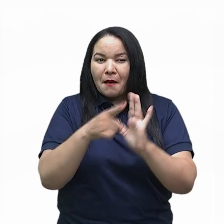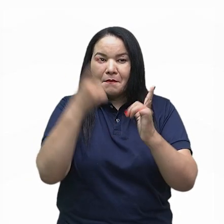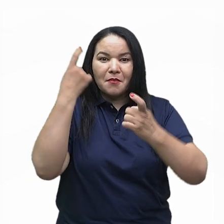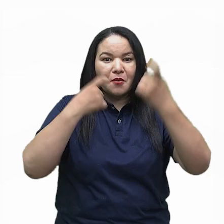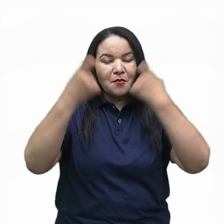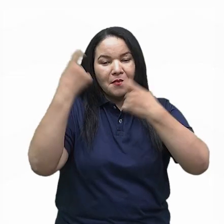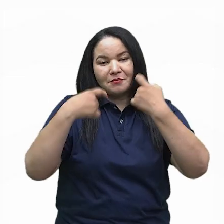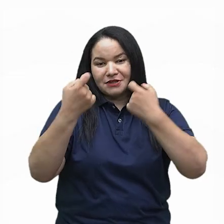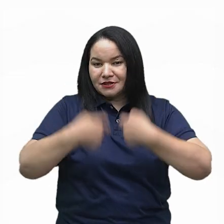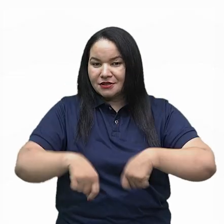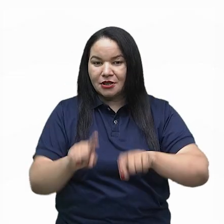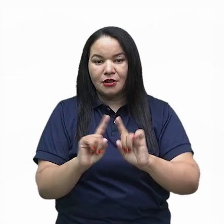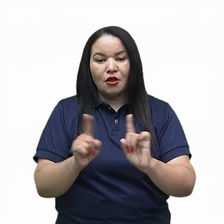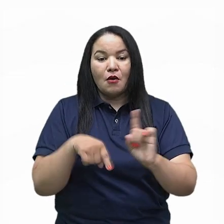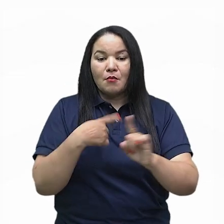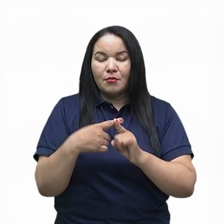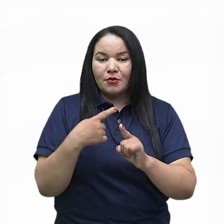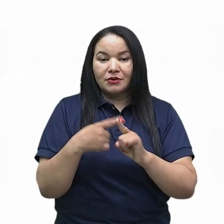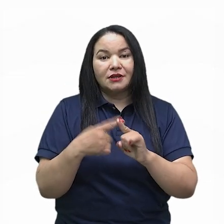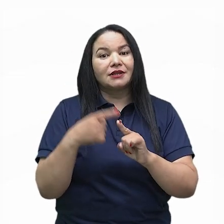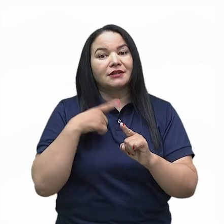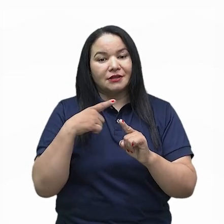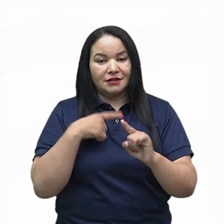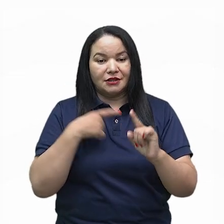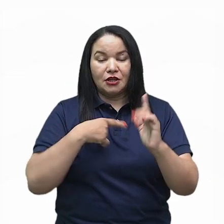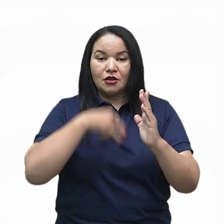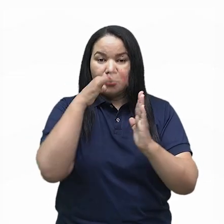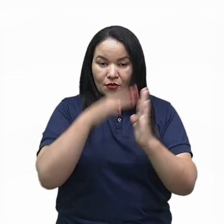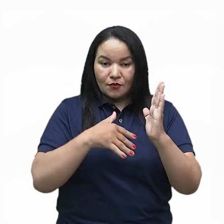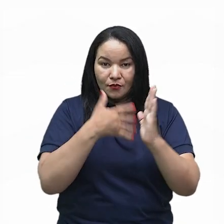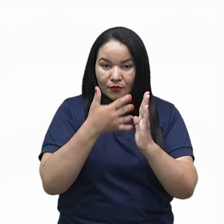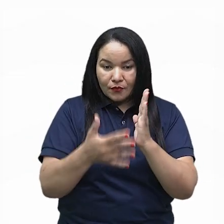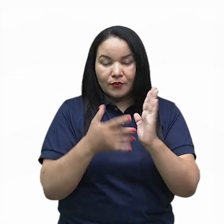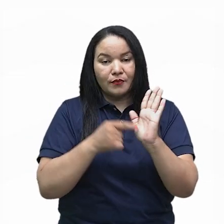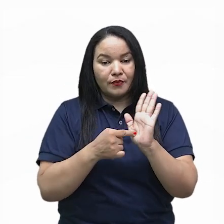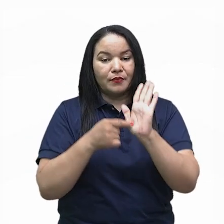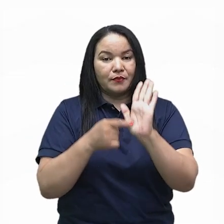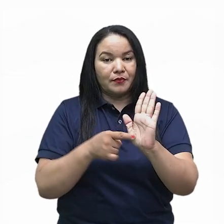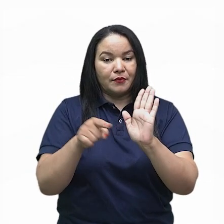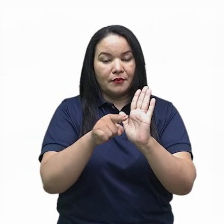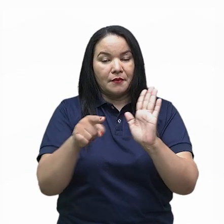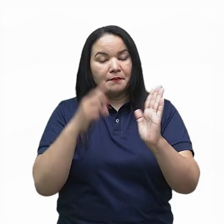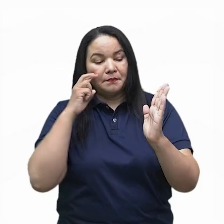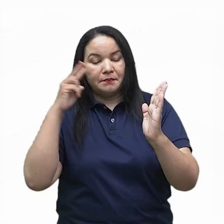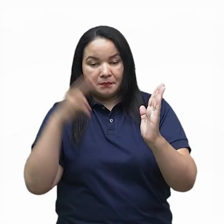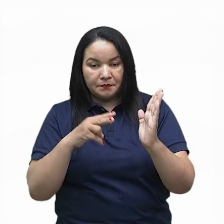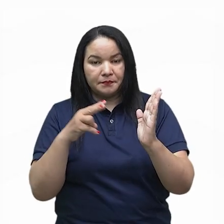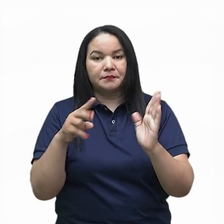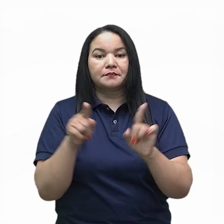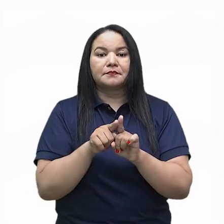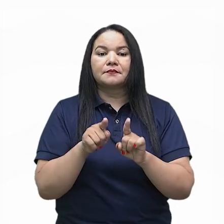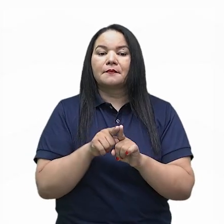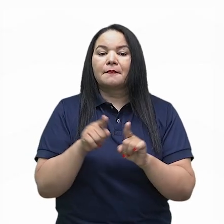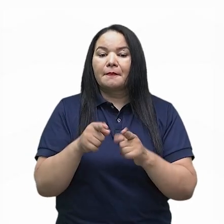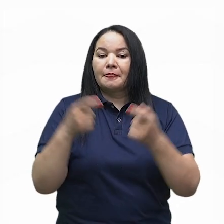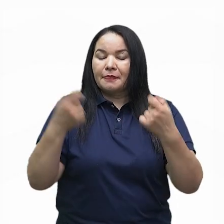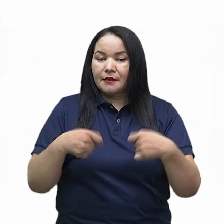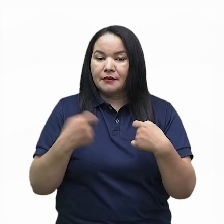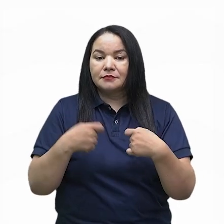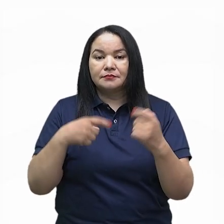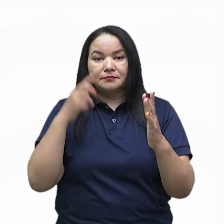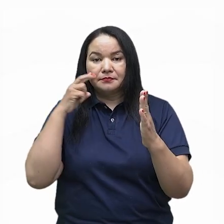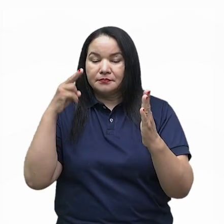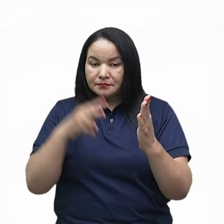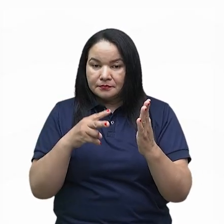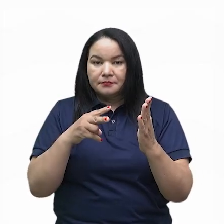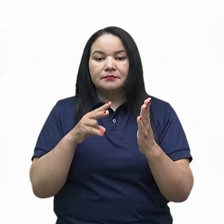preocupar em determinar, eles já existem, são tabelados, tá? Então, já existem e a gente só precisa